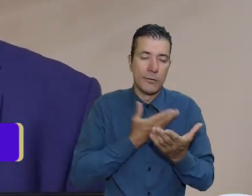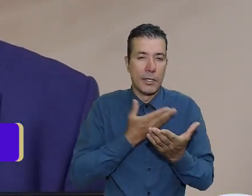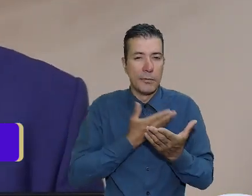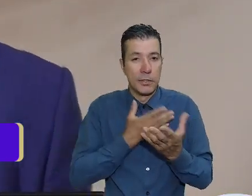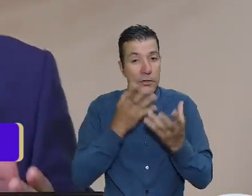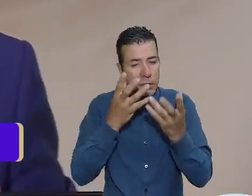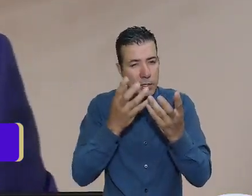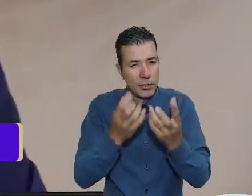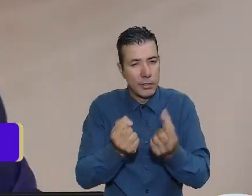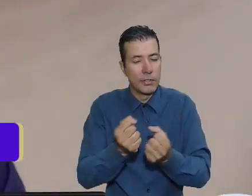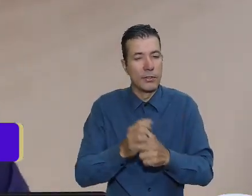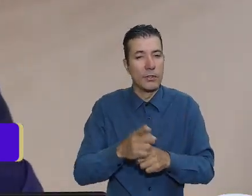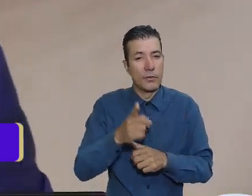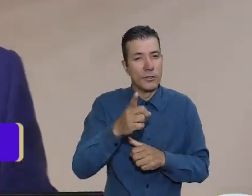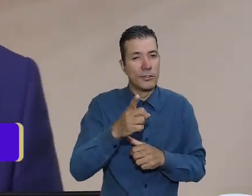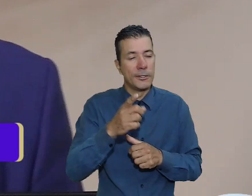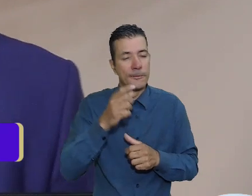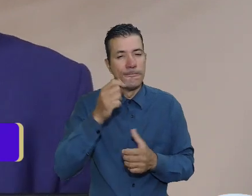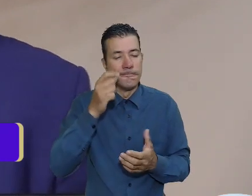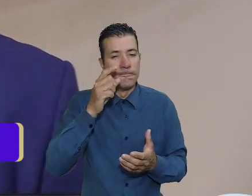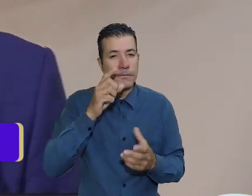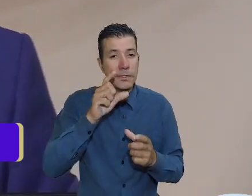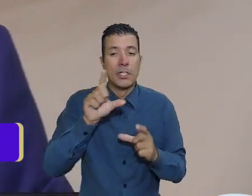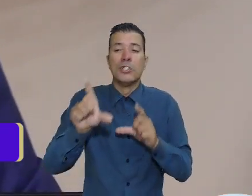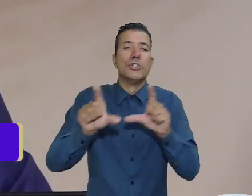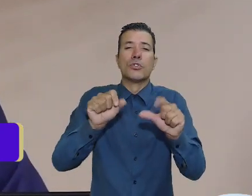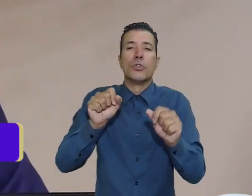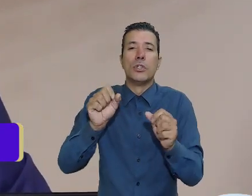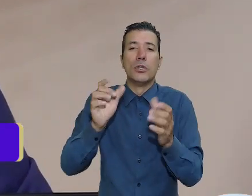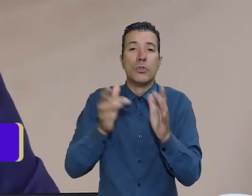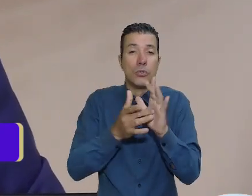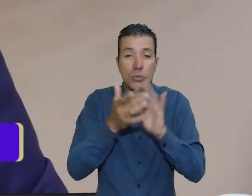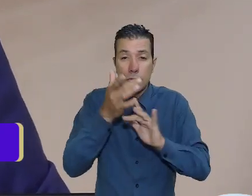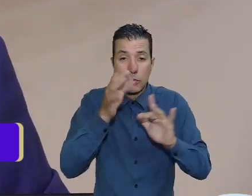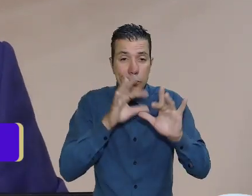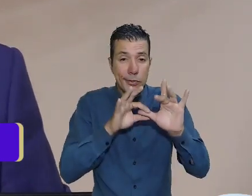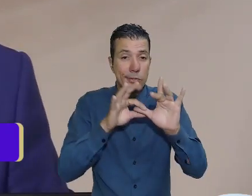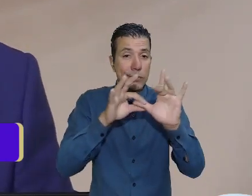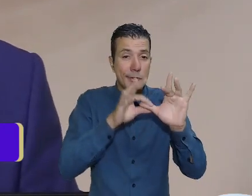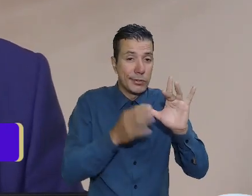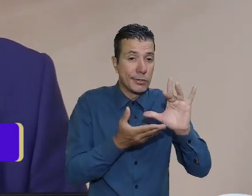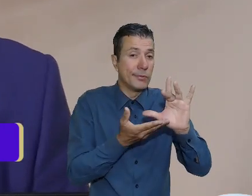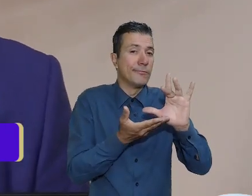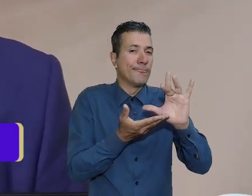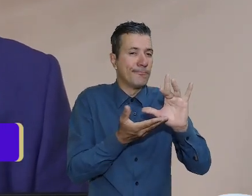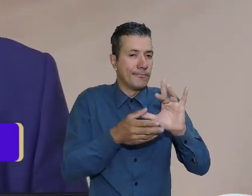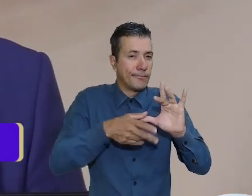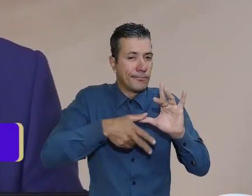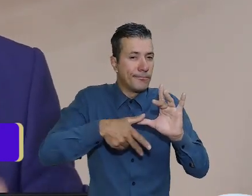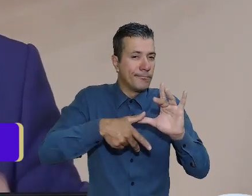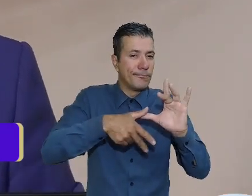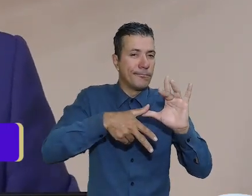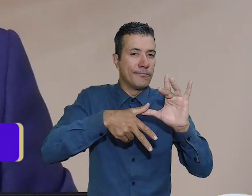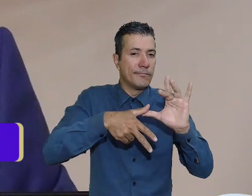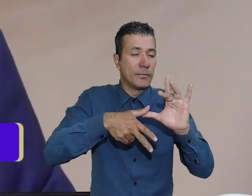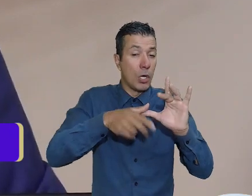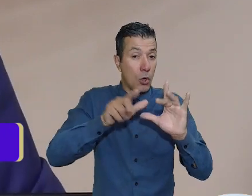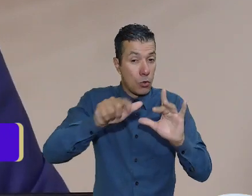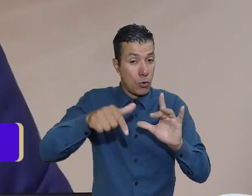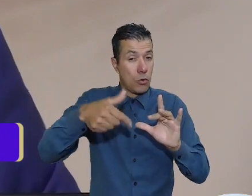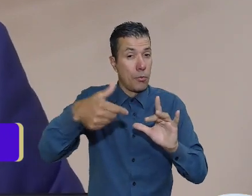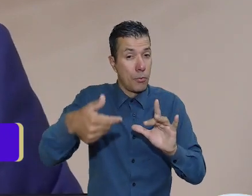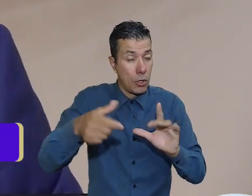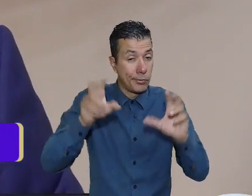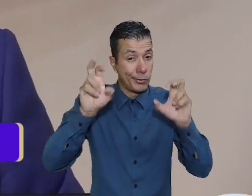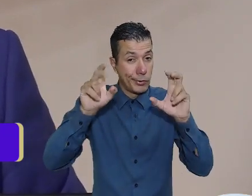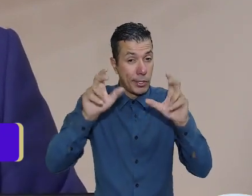você aceitou, que bom que você decidiu ficar ao lado de Jesus. Eu quero só reforçar, o próximo tema que nós